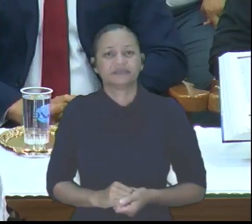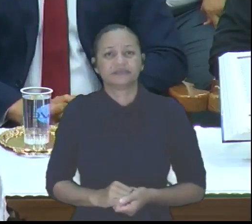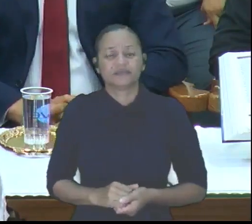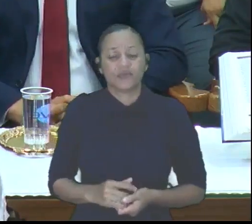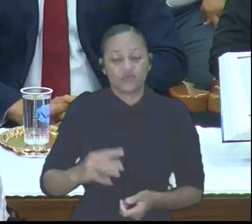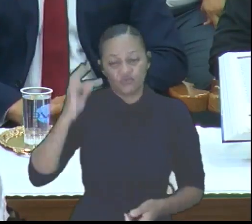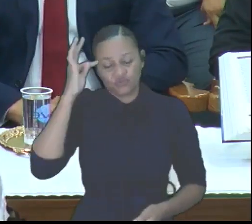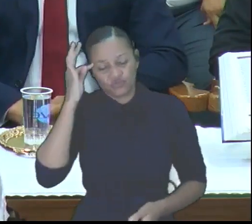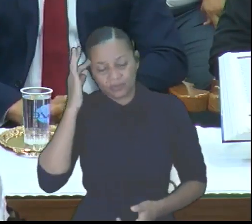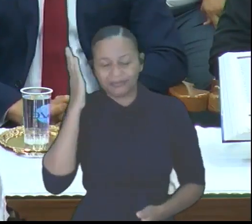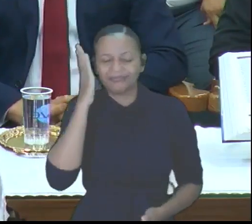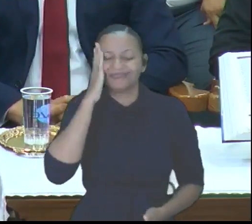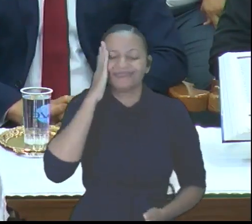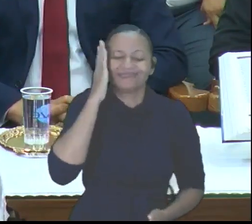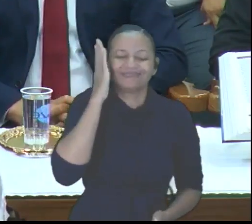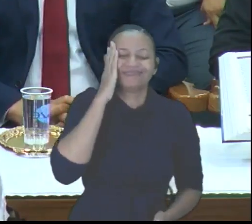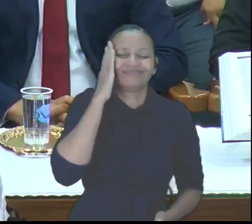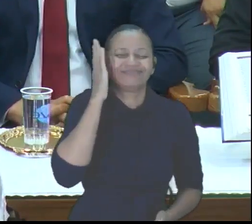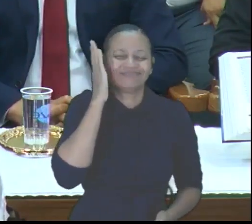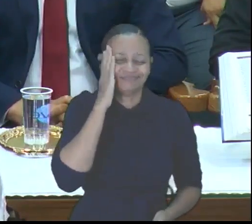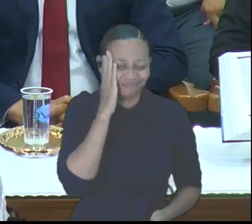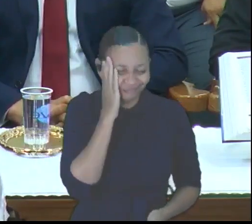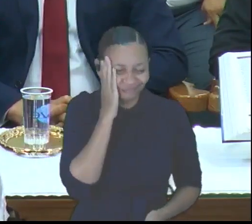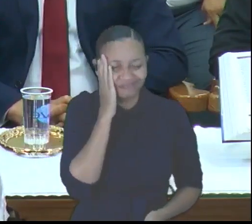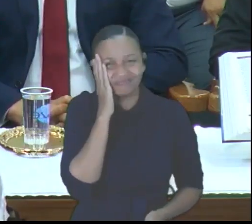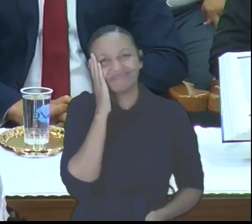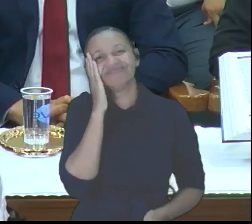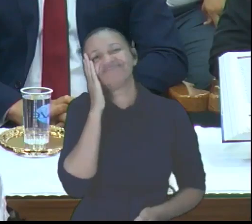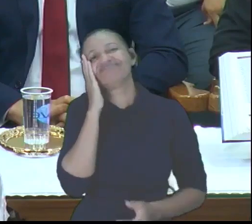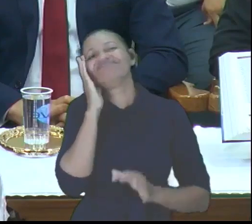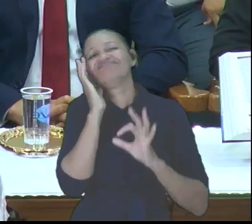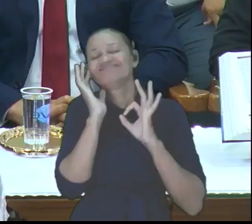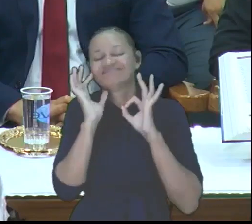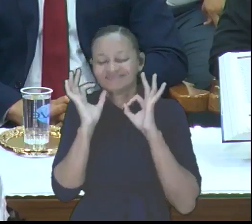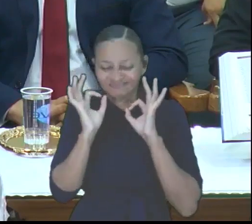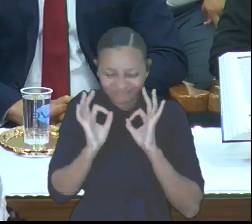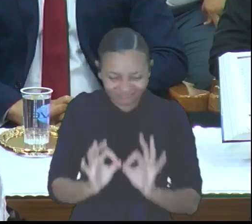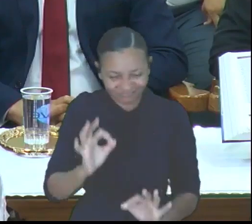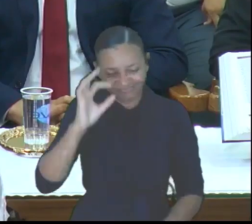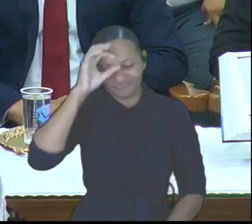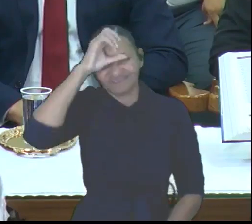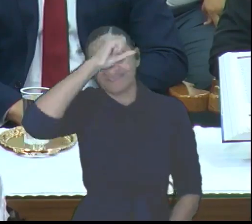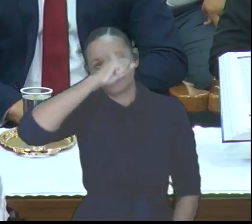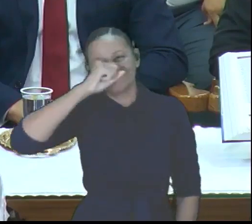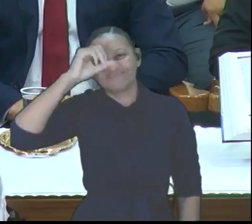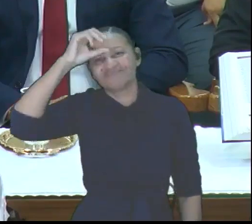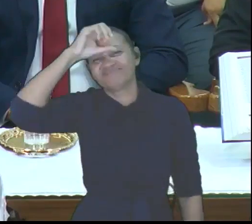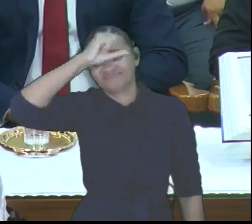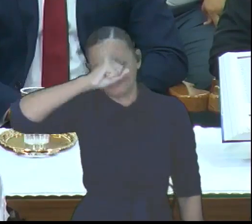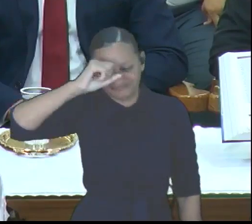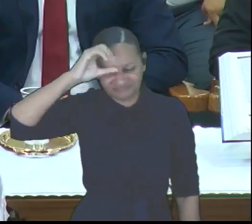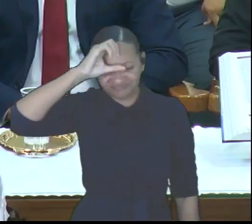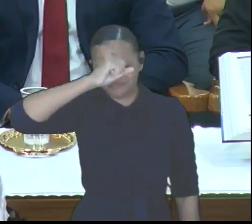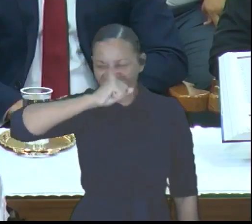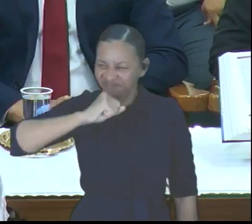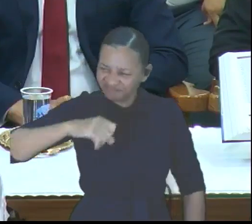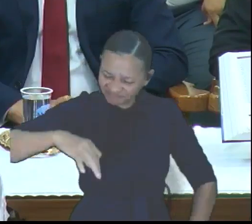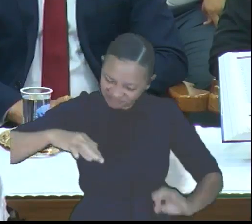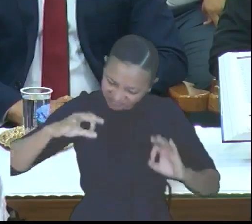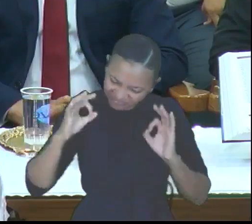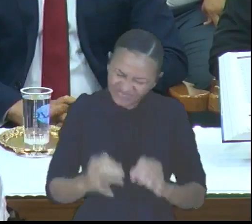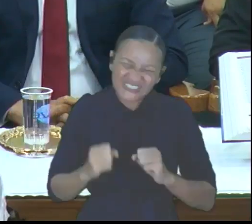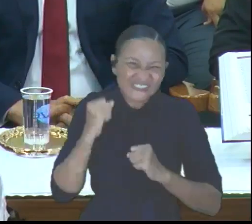Tomé entendeu. Tomé finalmente aprendeu que vale a